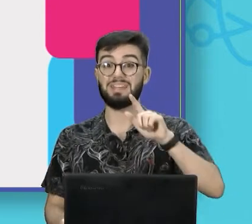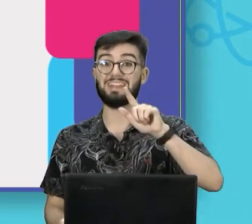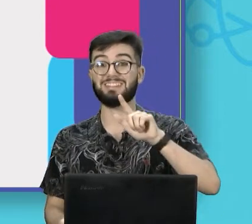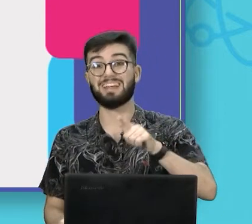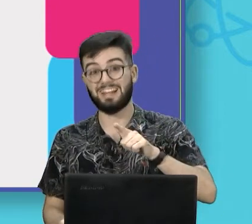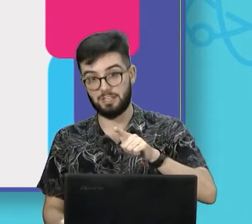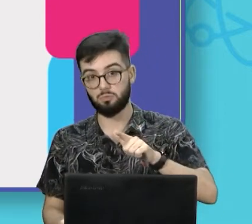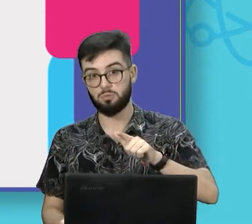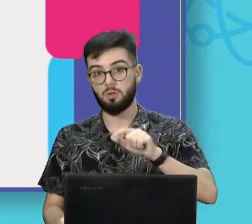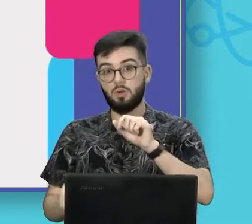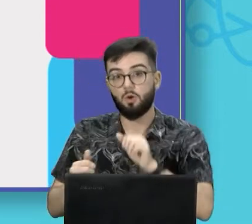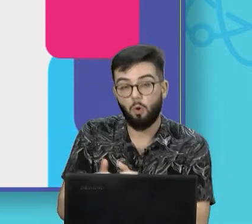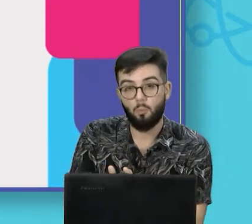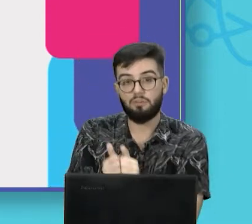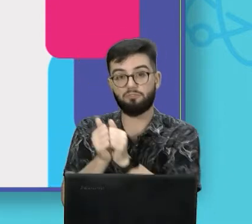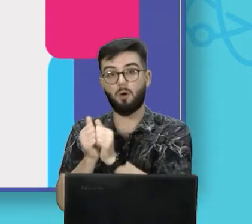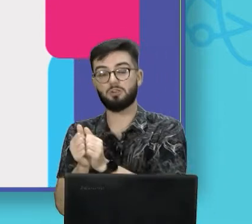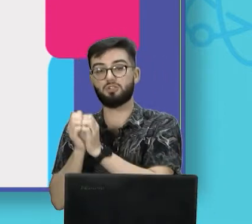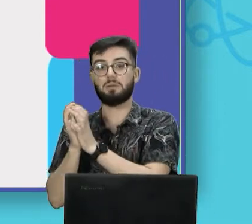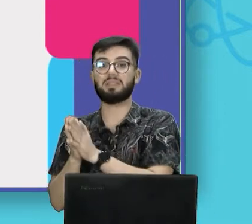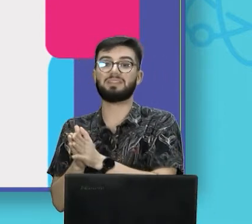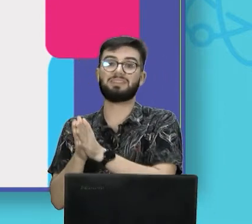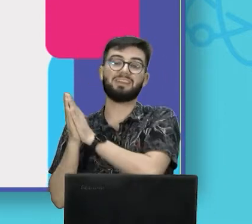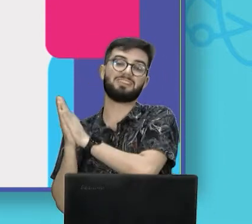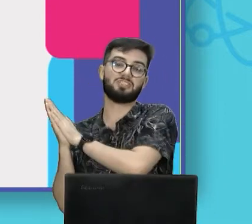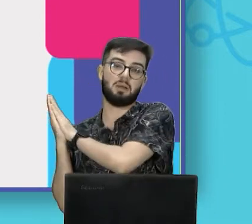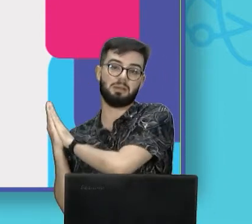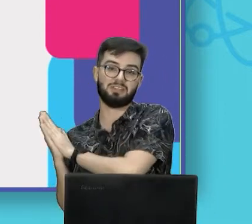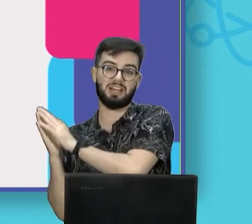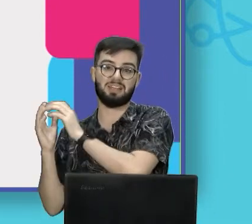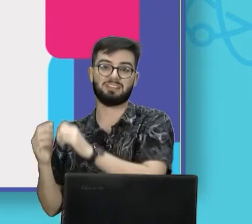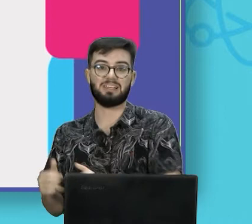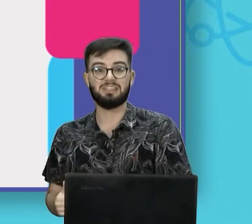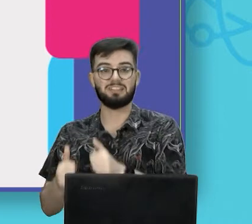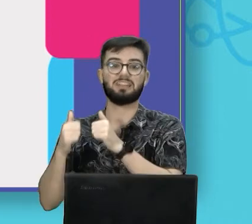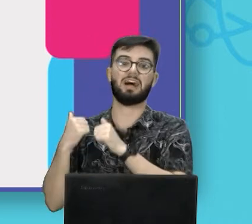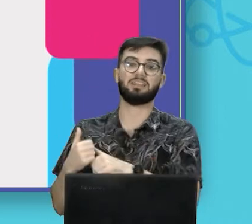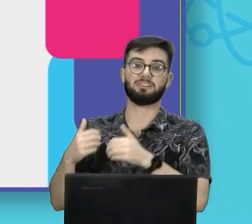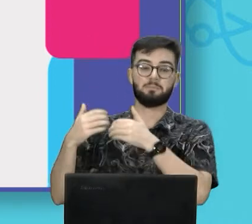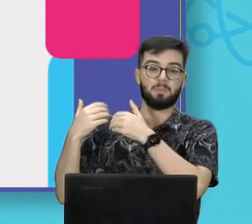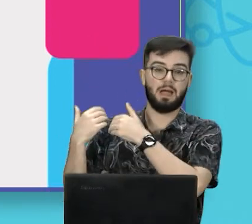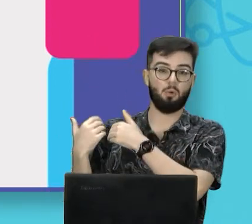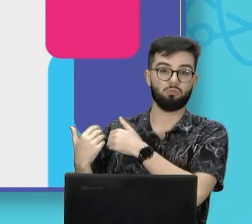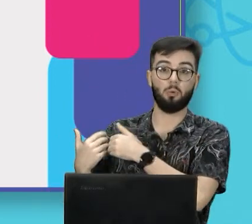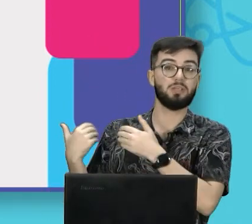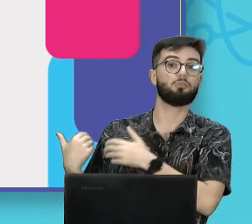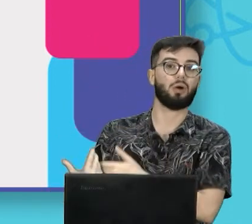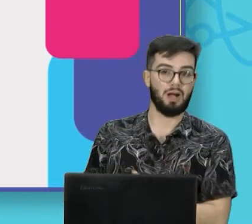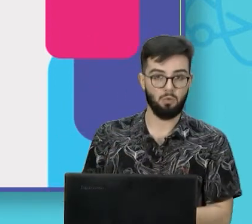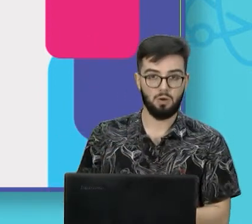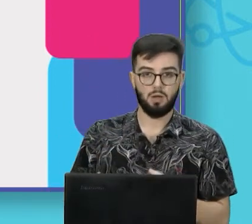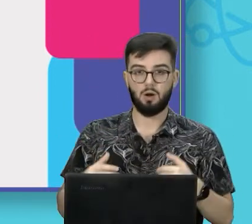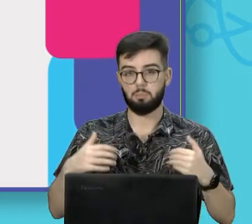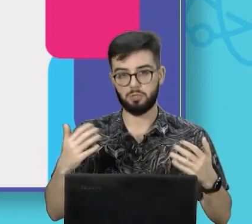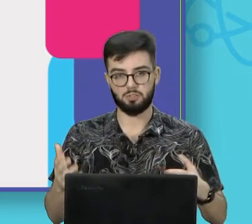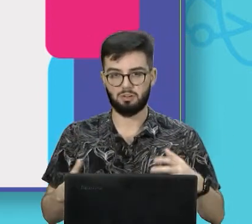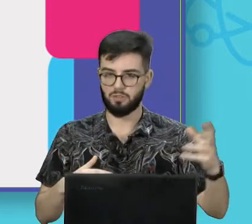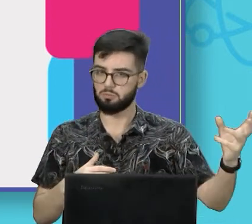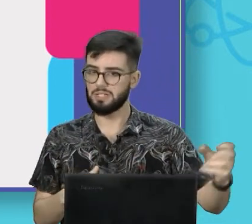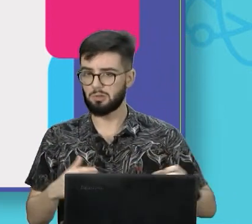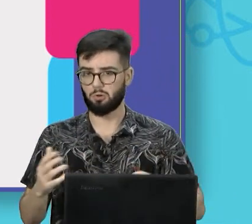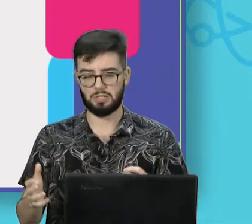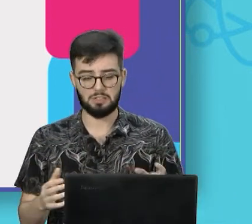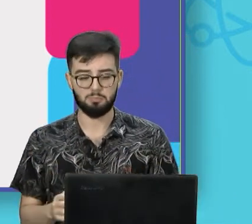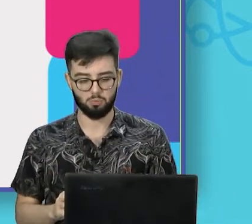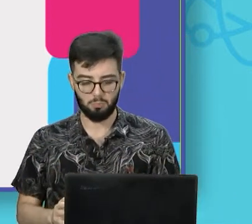obrigatório e é secreto a forma justamente de desestabilizar aquelas elites ligadas ao domínio local ao